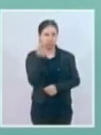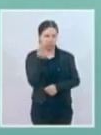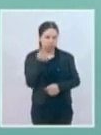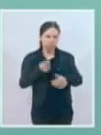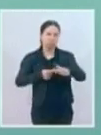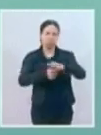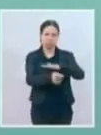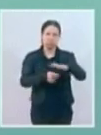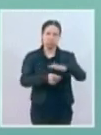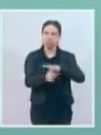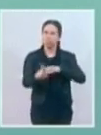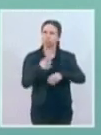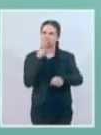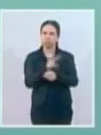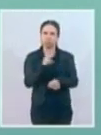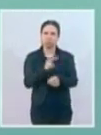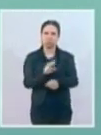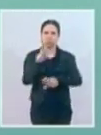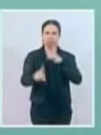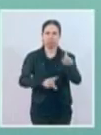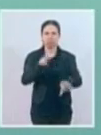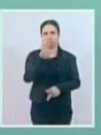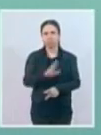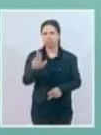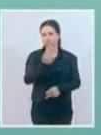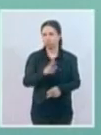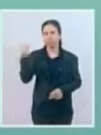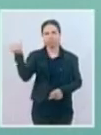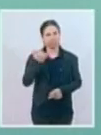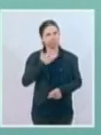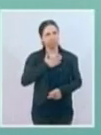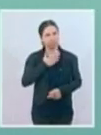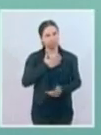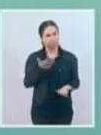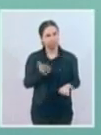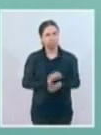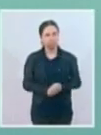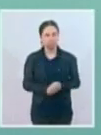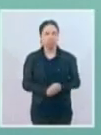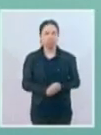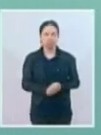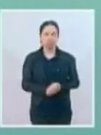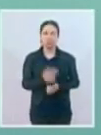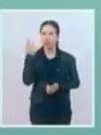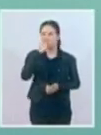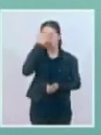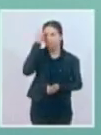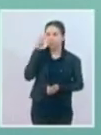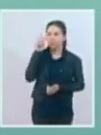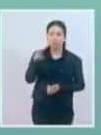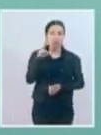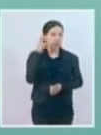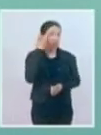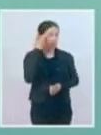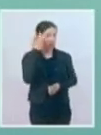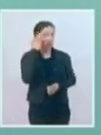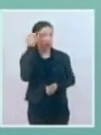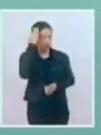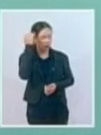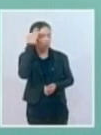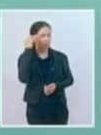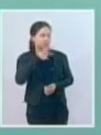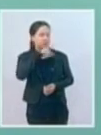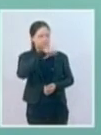nós vamos cuidar do povo de Uberlândia. Olha. Ele falou para mim. Uhum. Ele falou para mim no meio de todo mundo. Ele sabia das suas demandas, sabe? O prefeito,